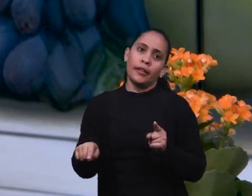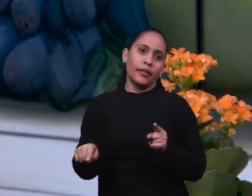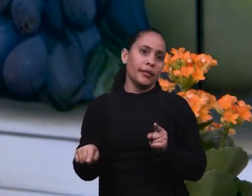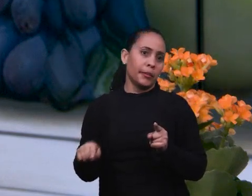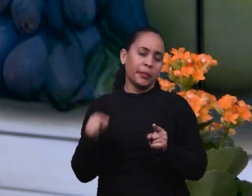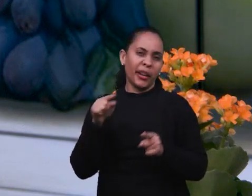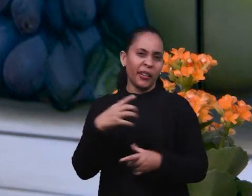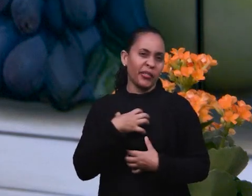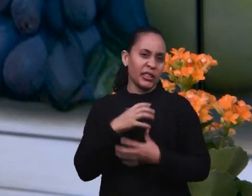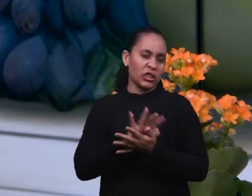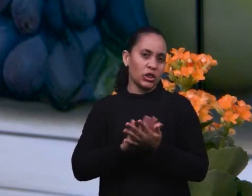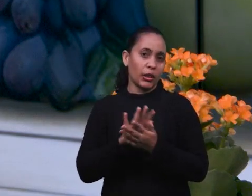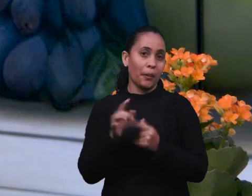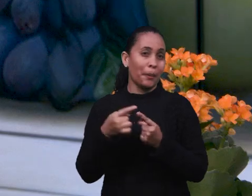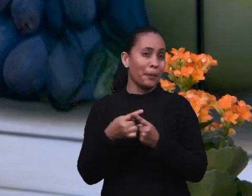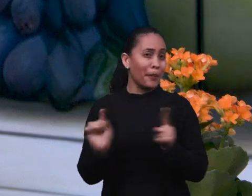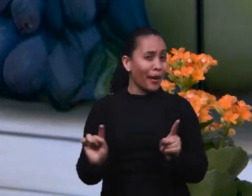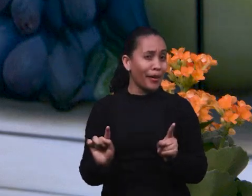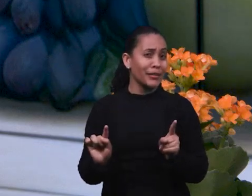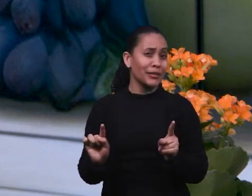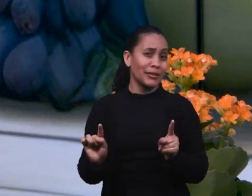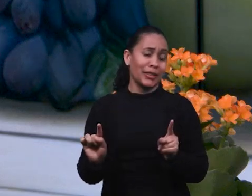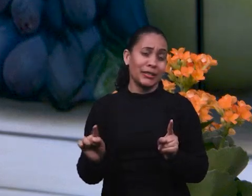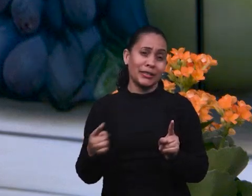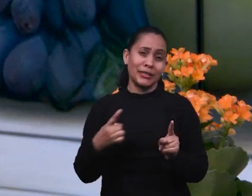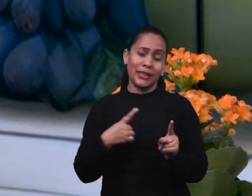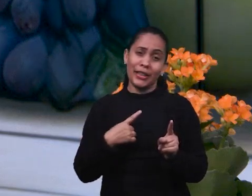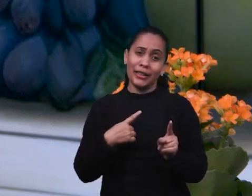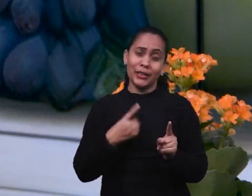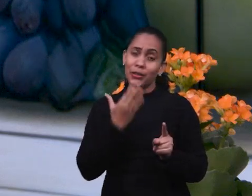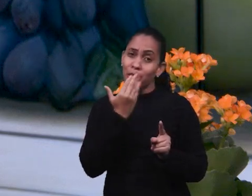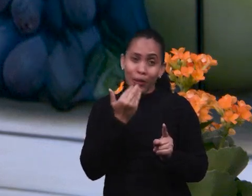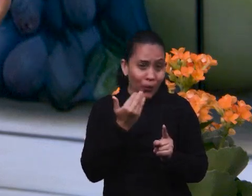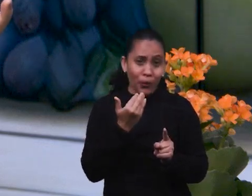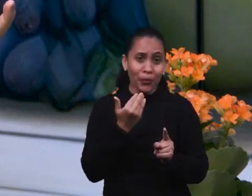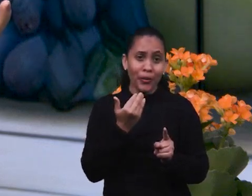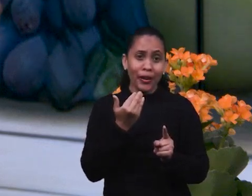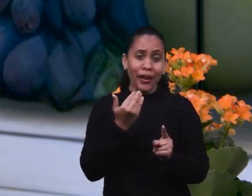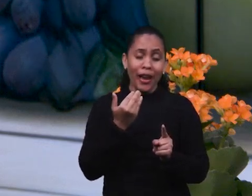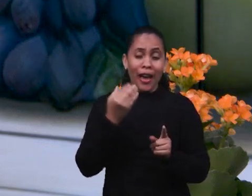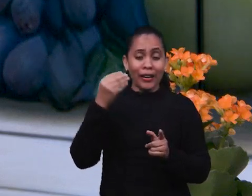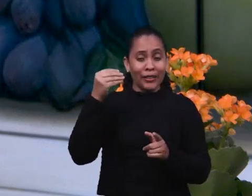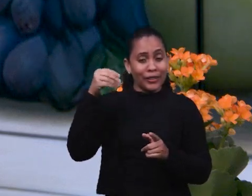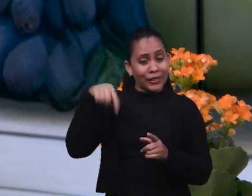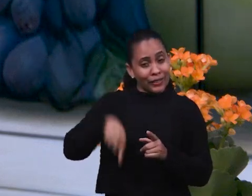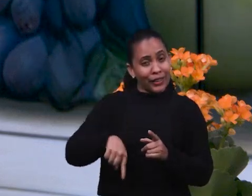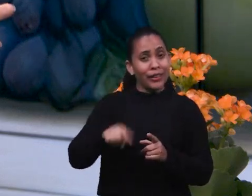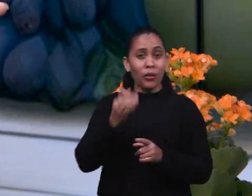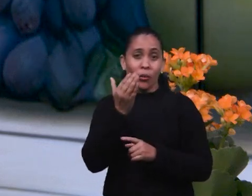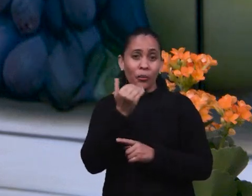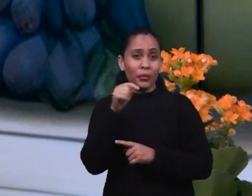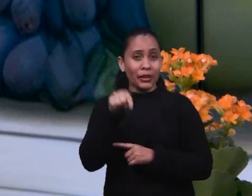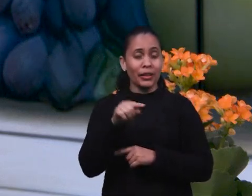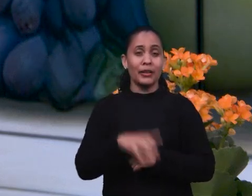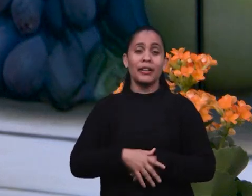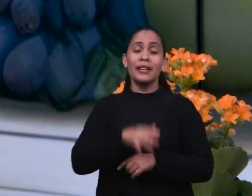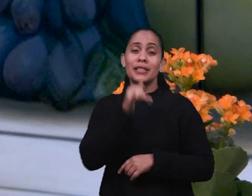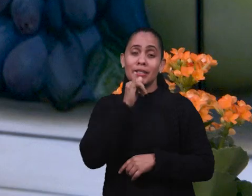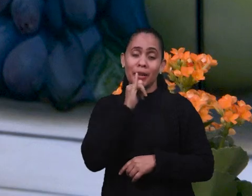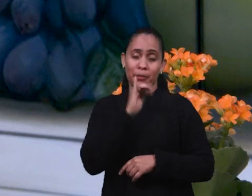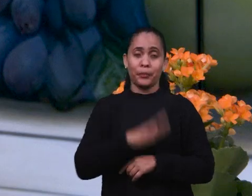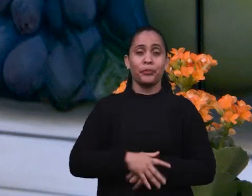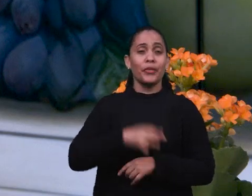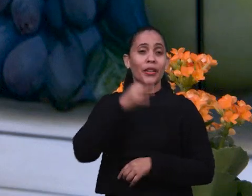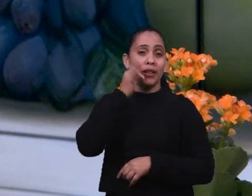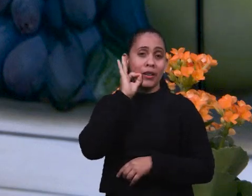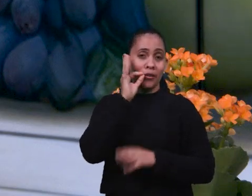né? Mas o fato dele pular a refeição, ele vai perder os nutrientes daquela refeição ali. Sim. Por exemplo, um café da manhã,